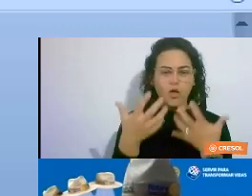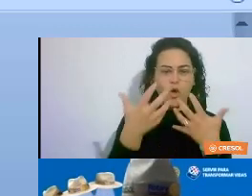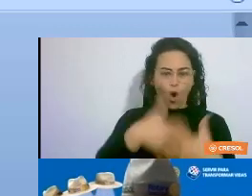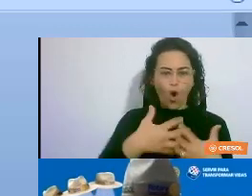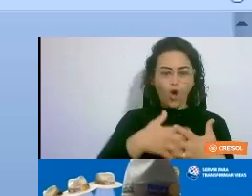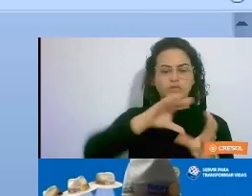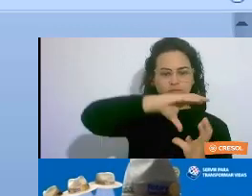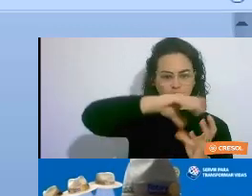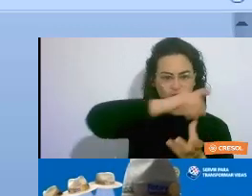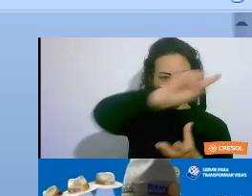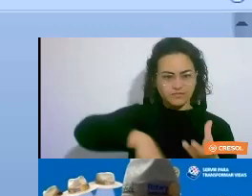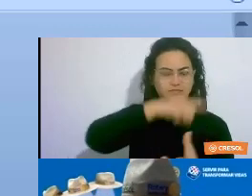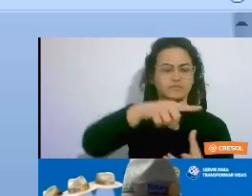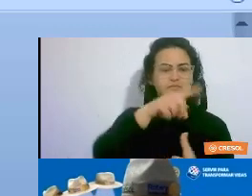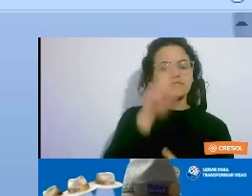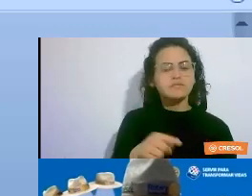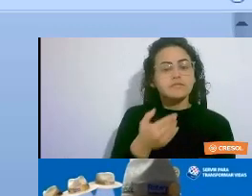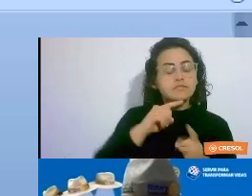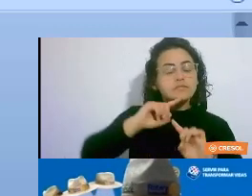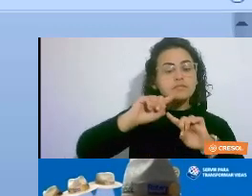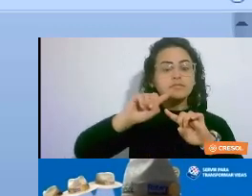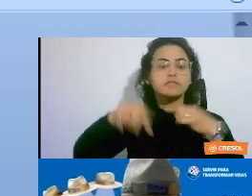Tá? E a partir disso,